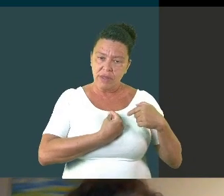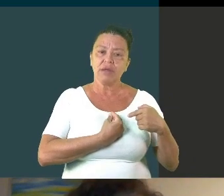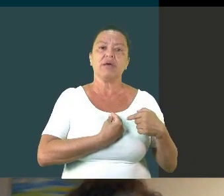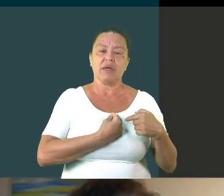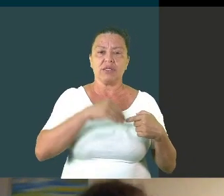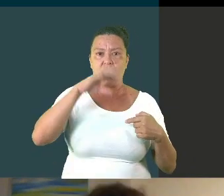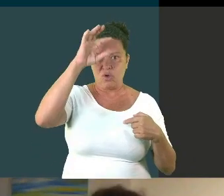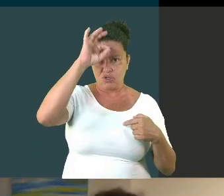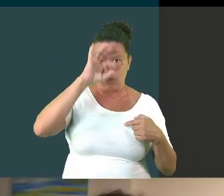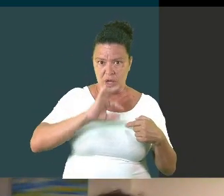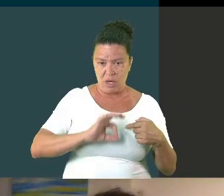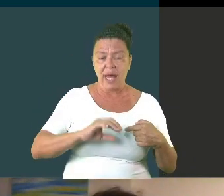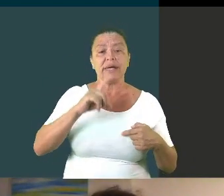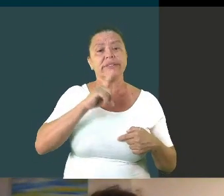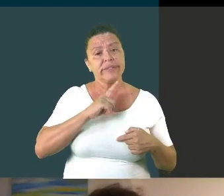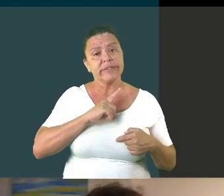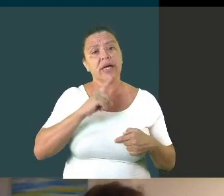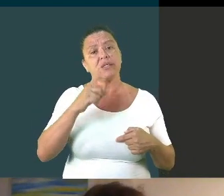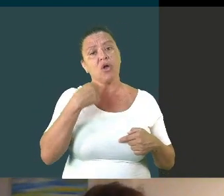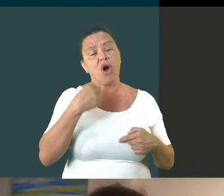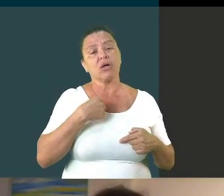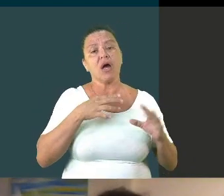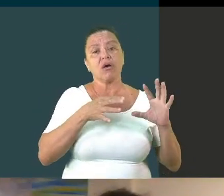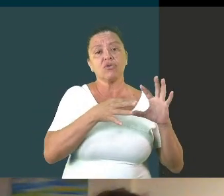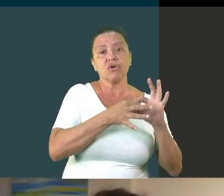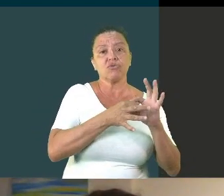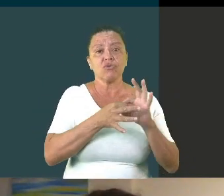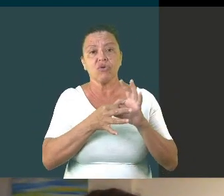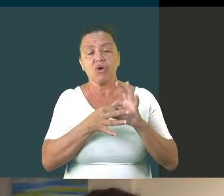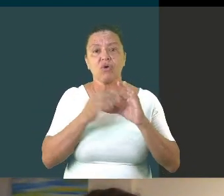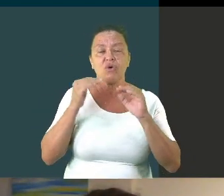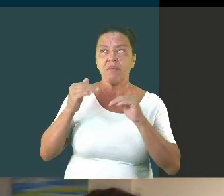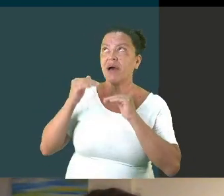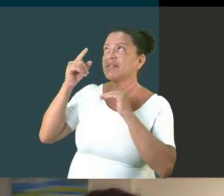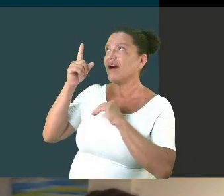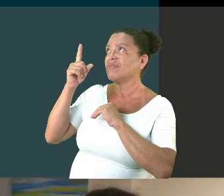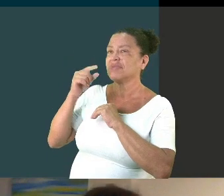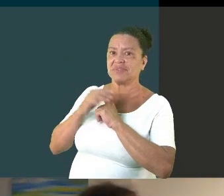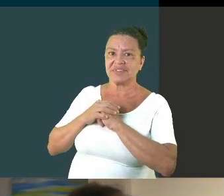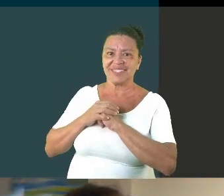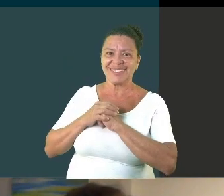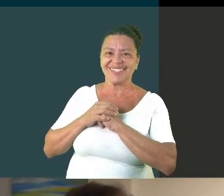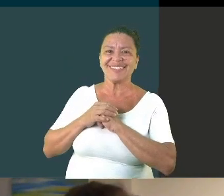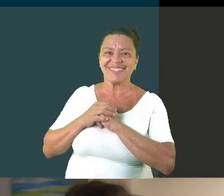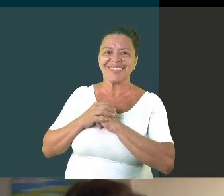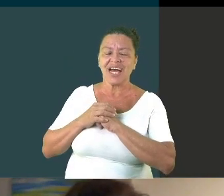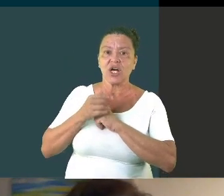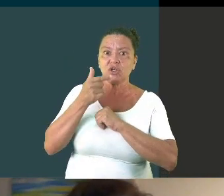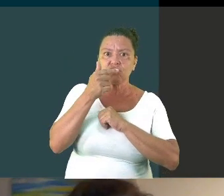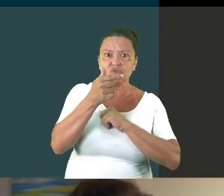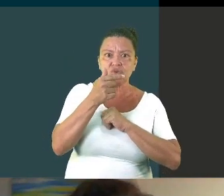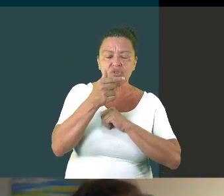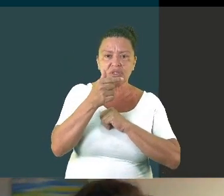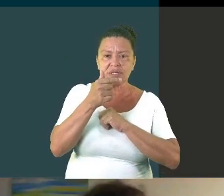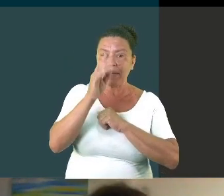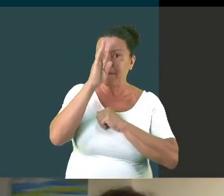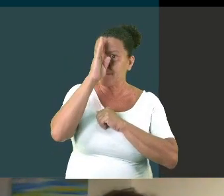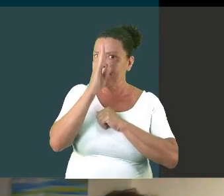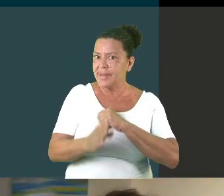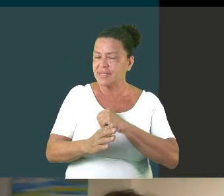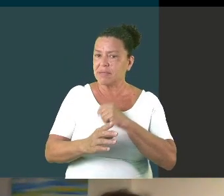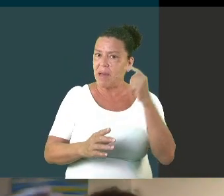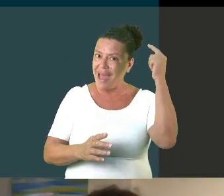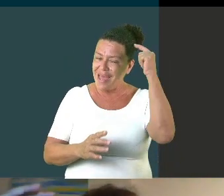chakra coronário que nós temos a nossa conexão com o mais alto. Dos 7 chakras principais,